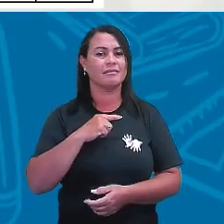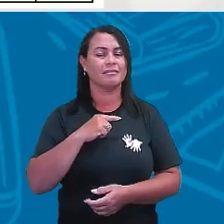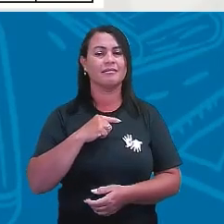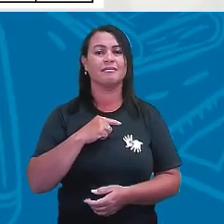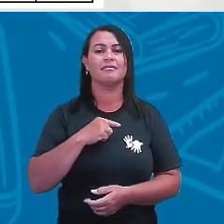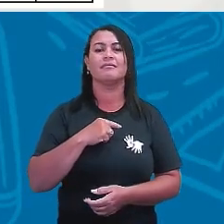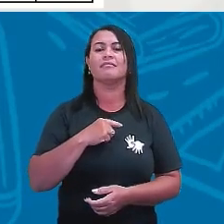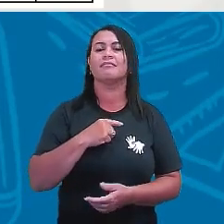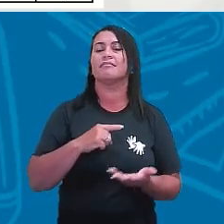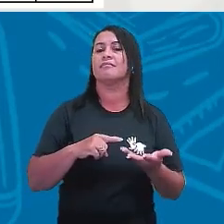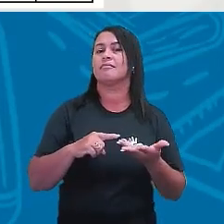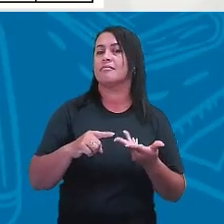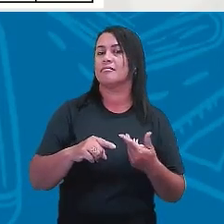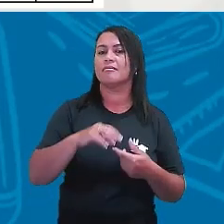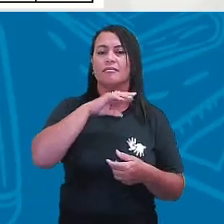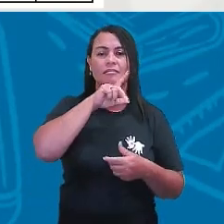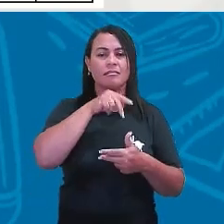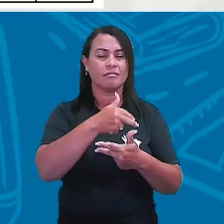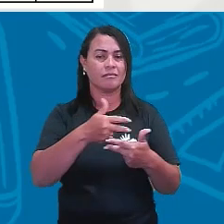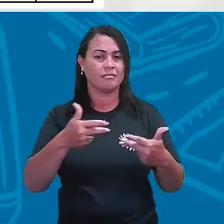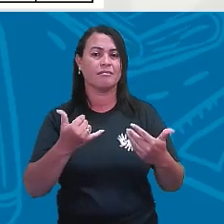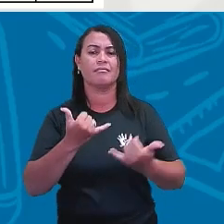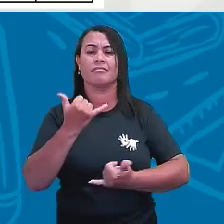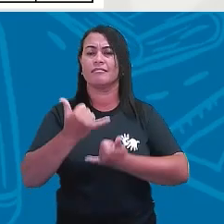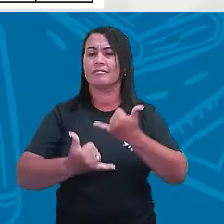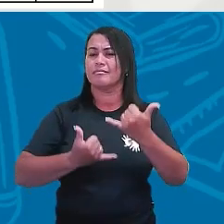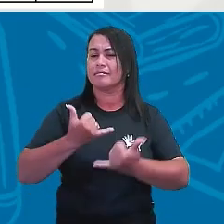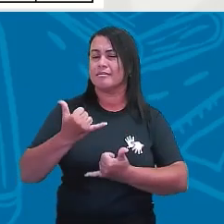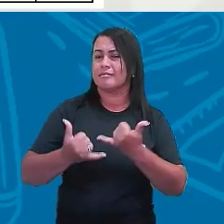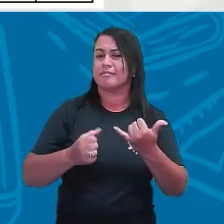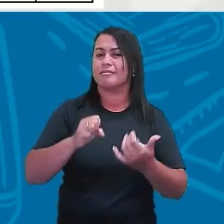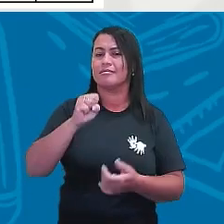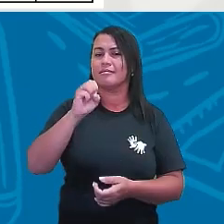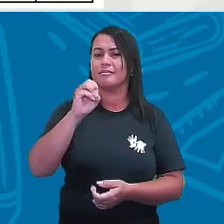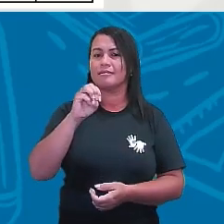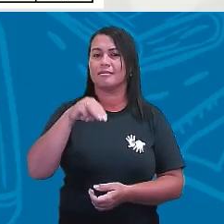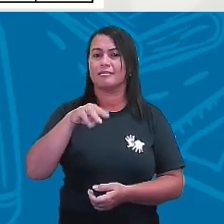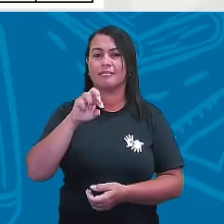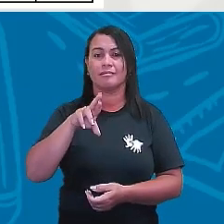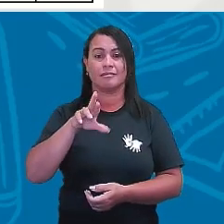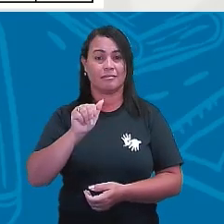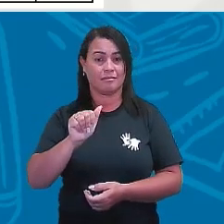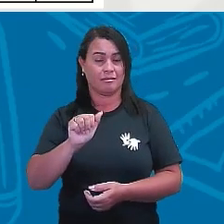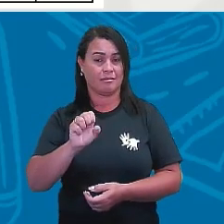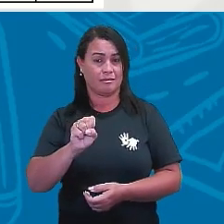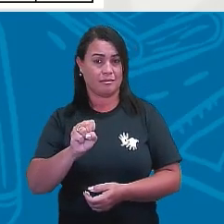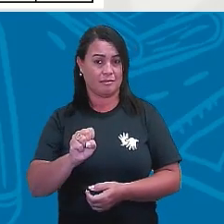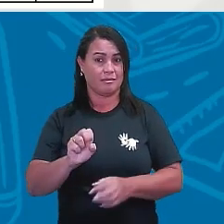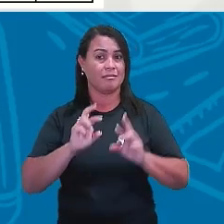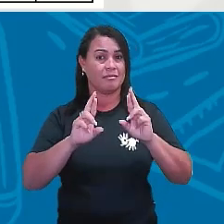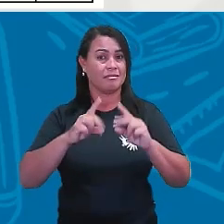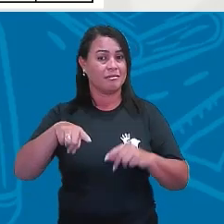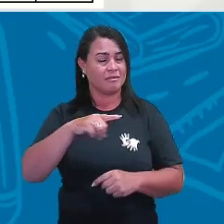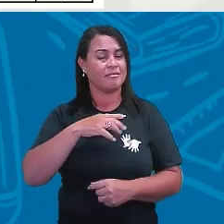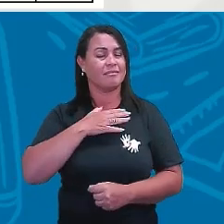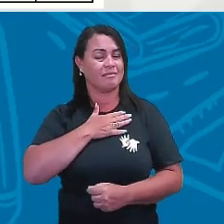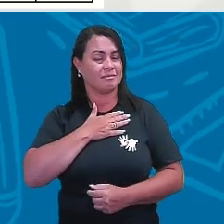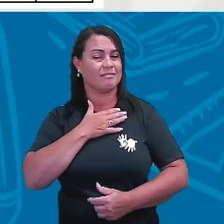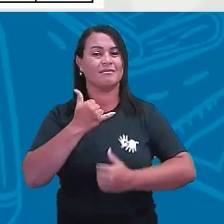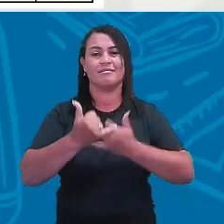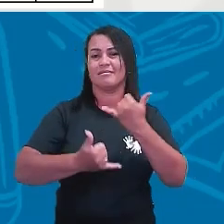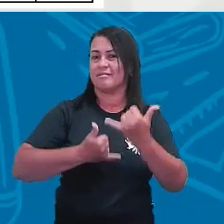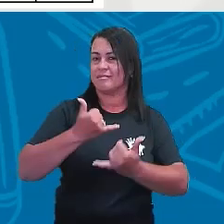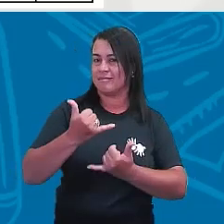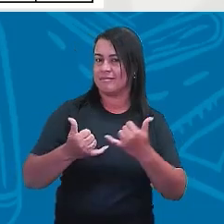dos animais, jogo de sombras. Espero que vocês tenham gostado dos nossos jogos